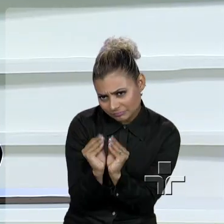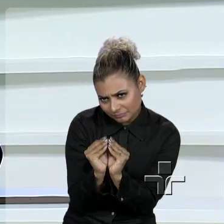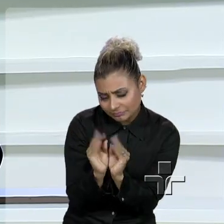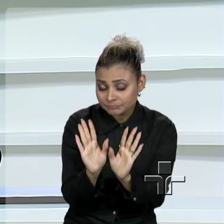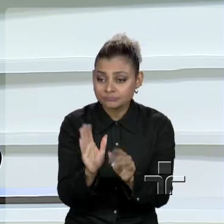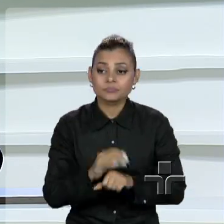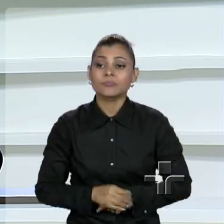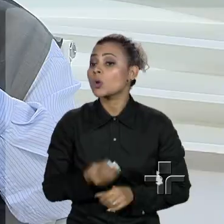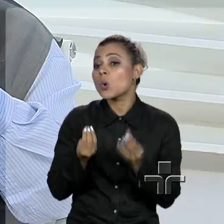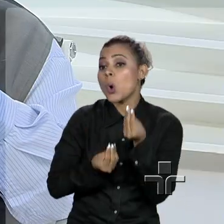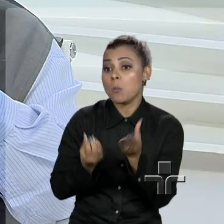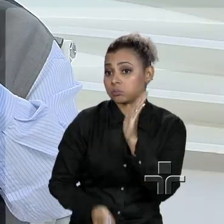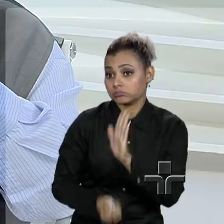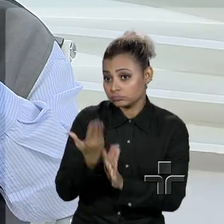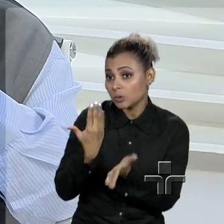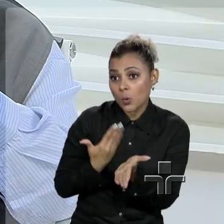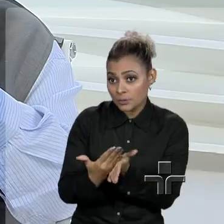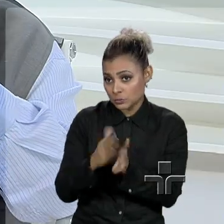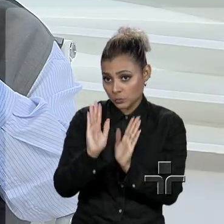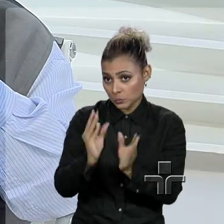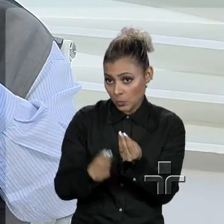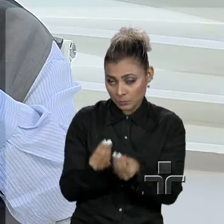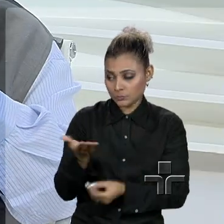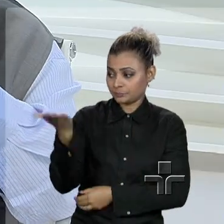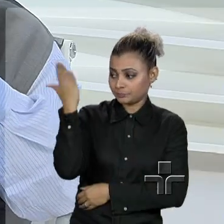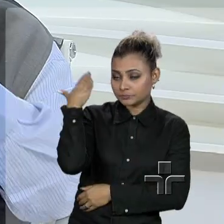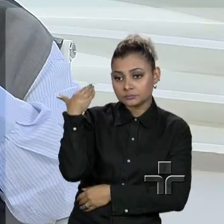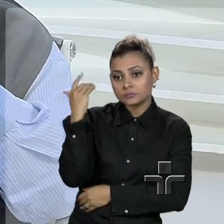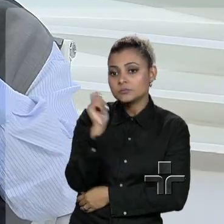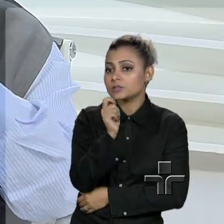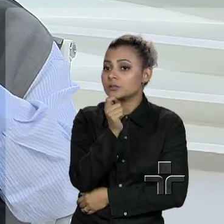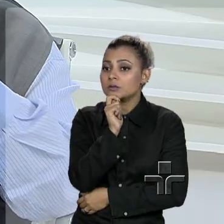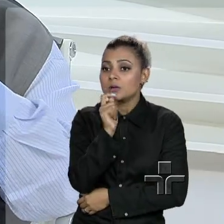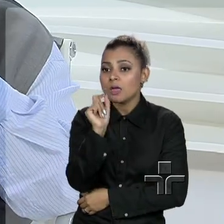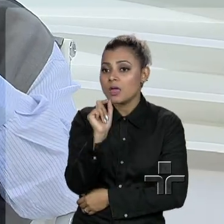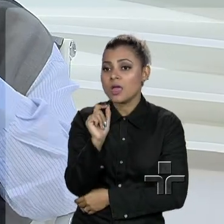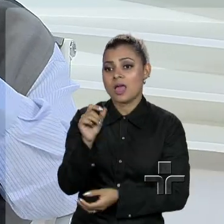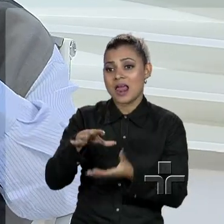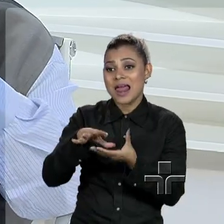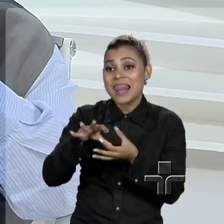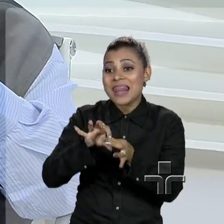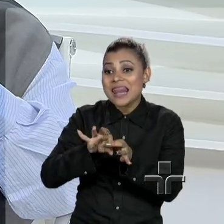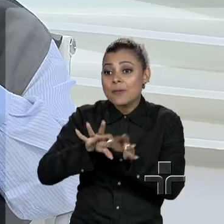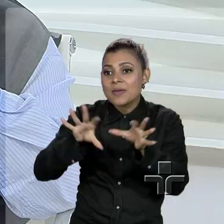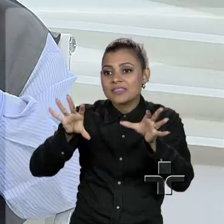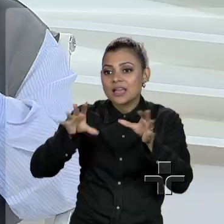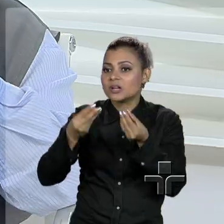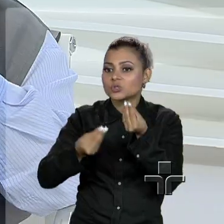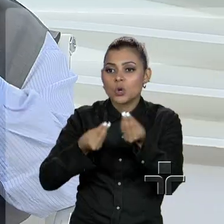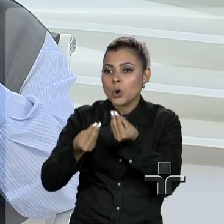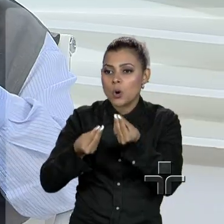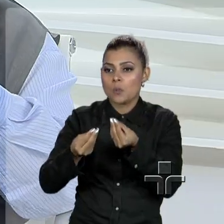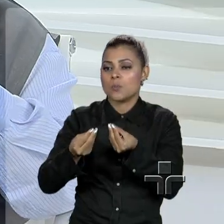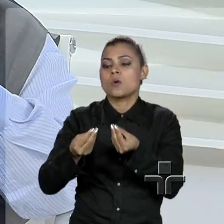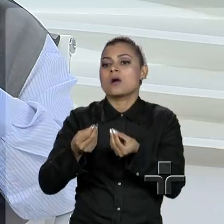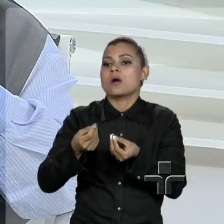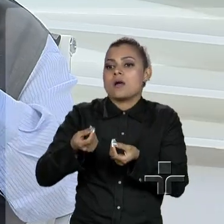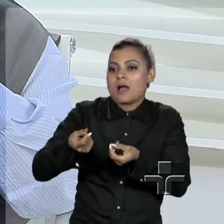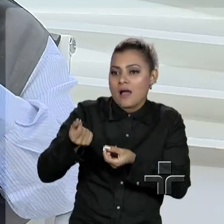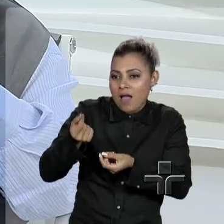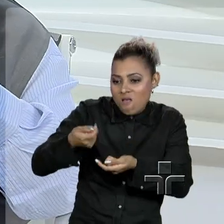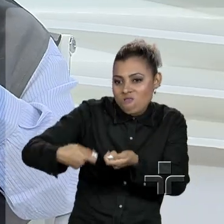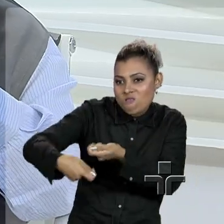tudo começou. Isso começou quando a liberdade absoluta de movimento de capitais e o domínio do